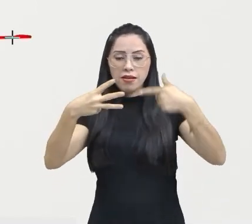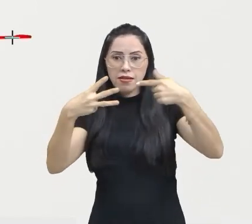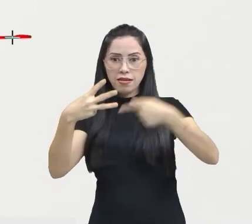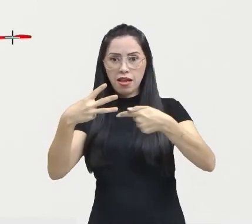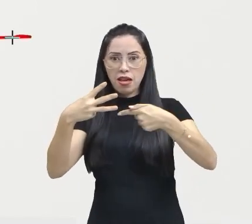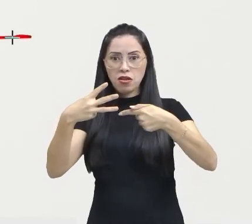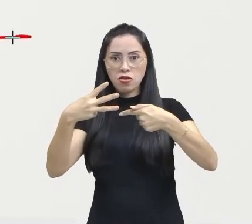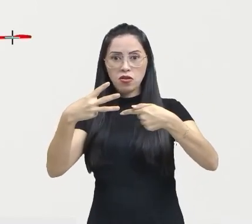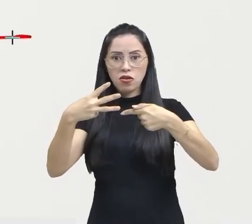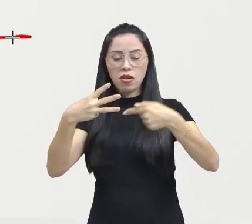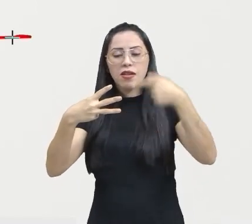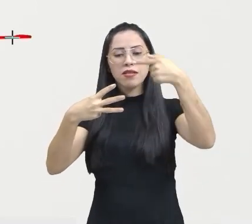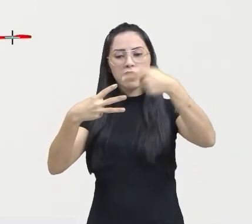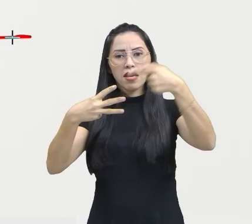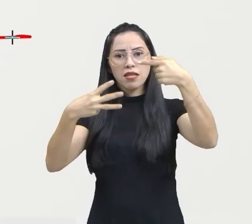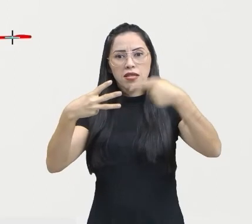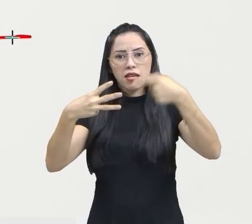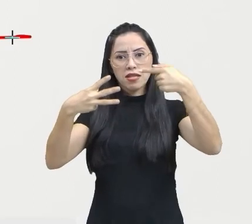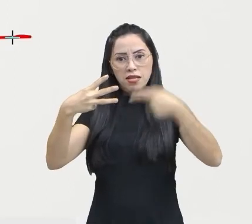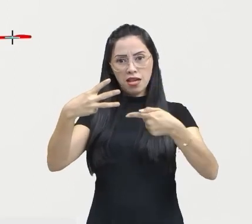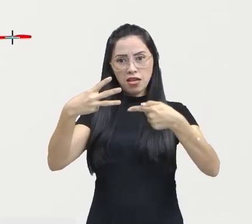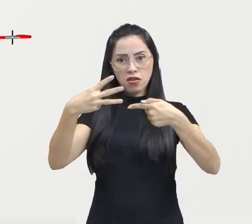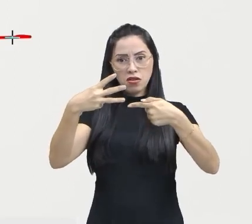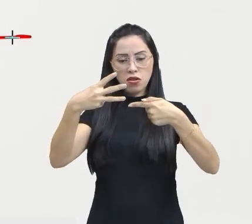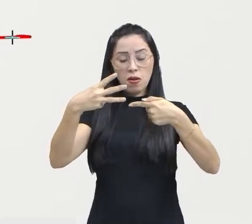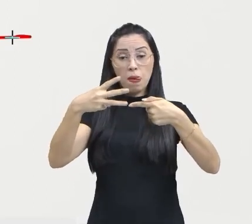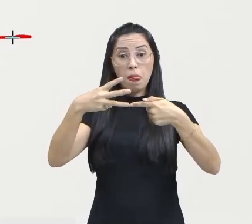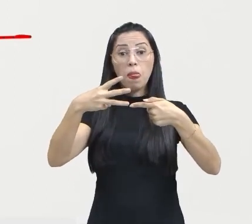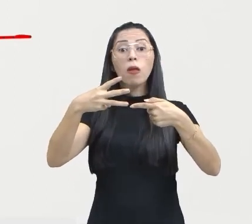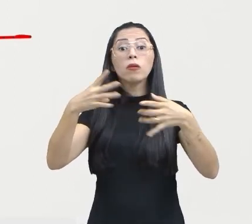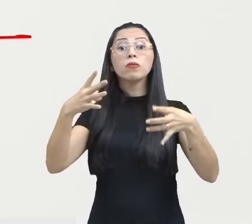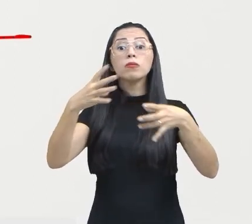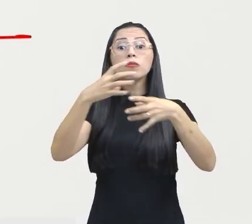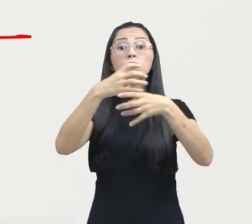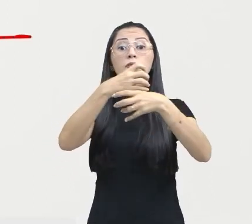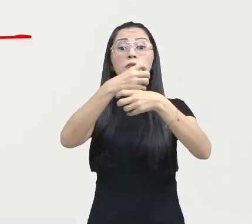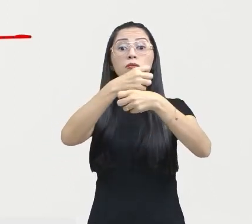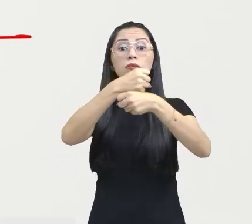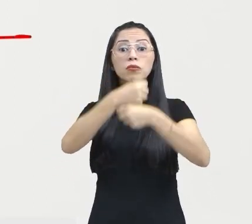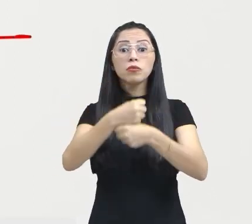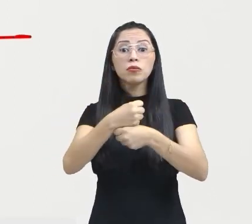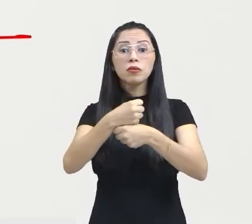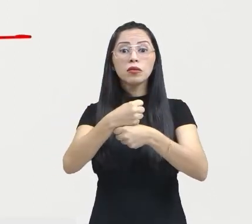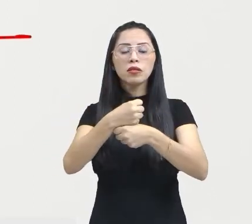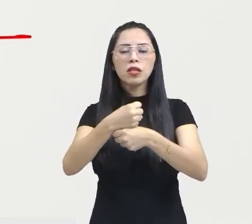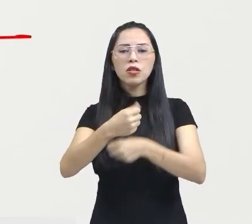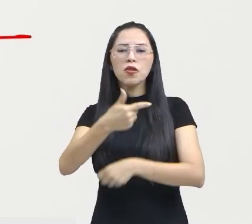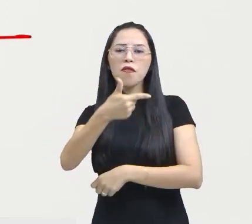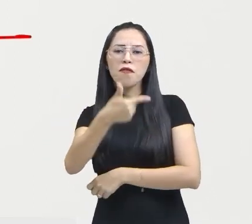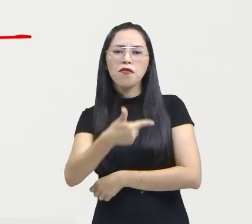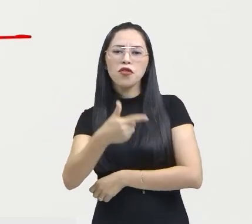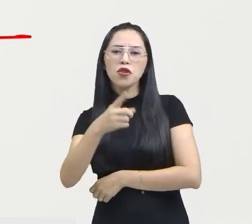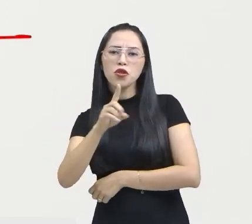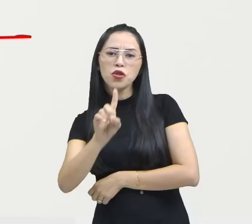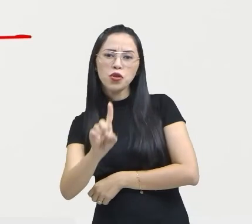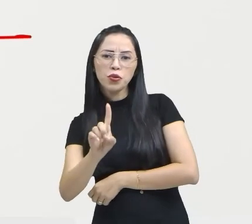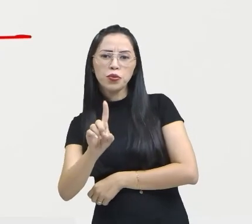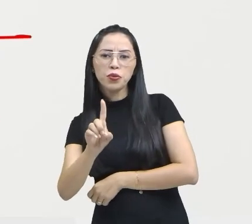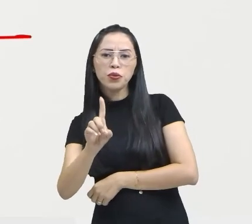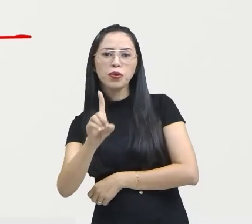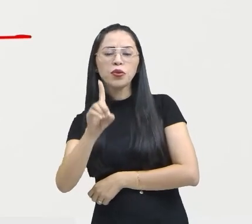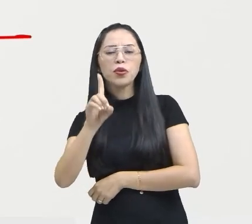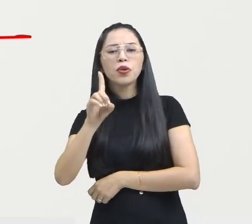temos 7 mais 7, 14. 14 com mais 7, 21